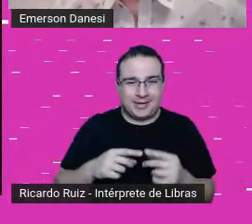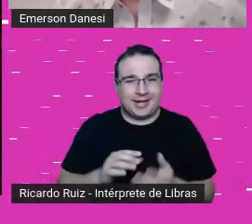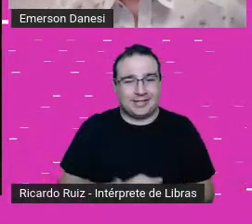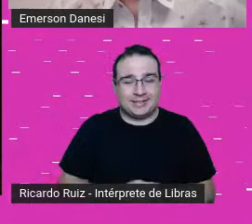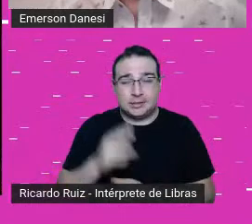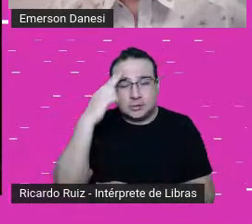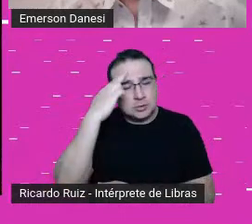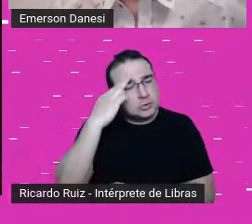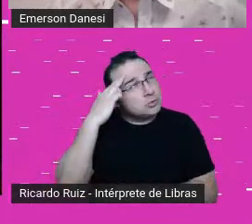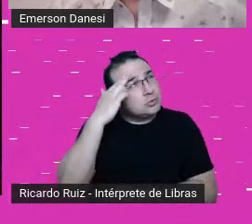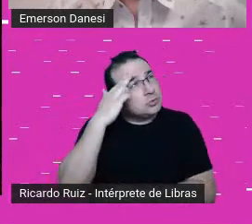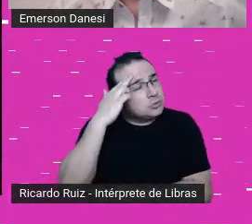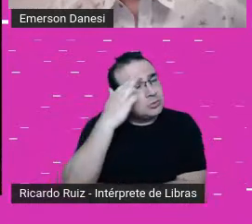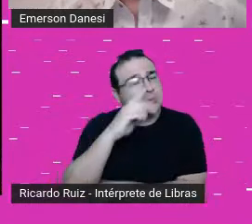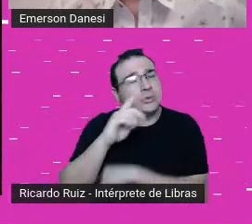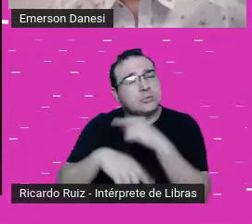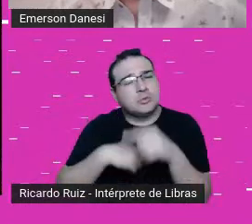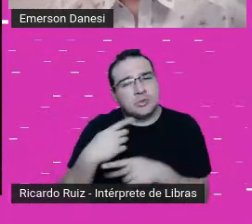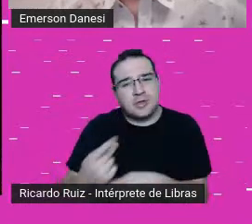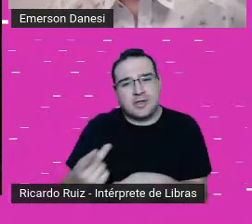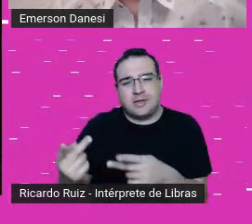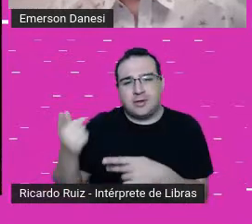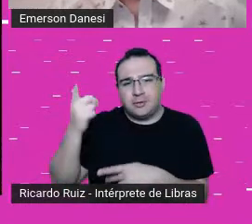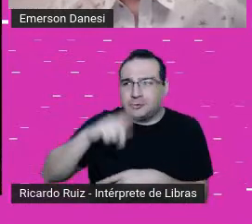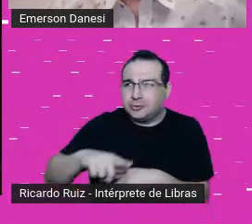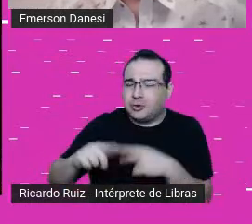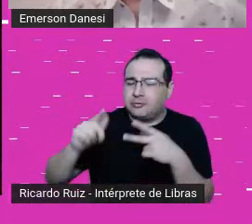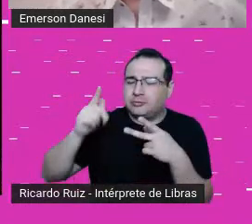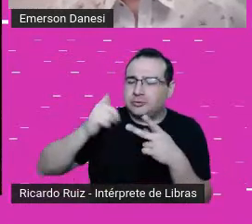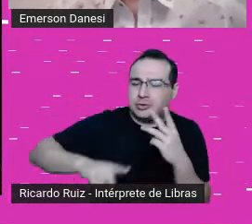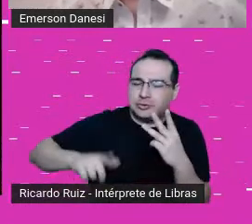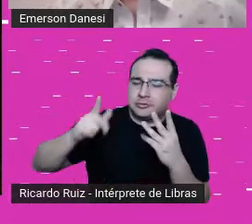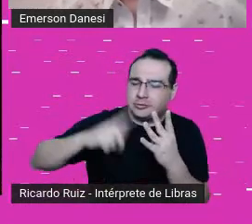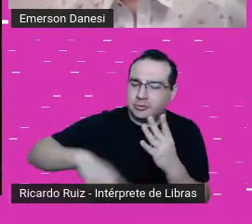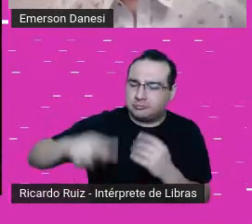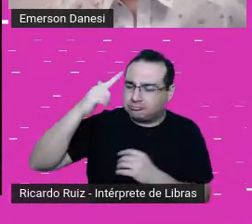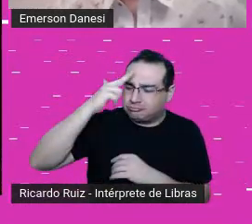sonho me visitou muitas vezes, assim. Então,